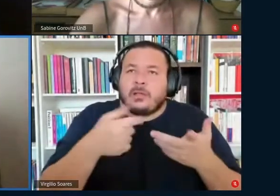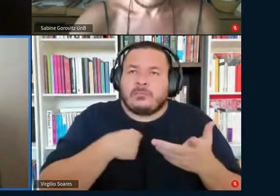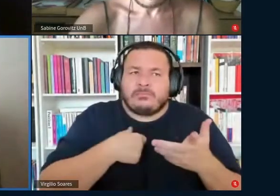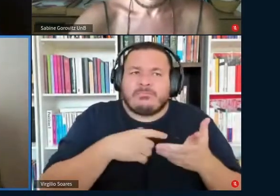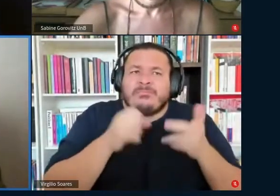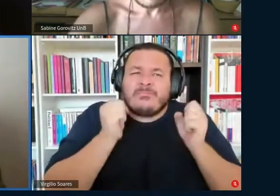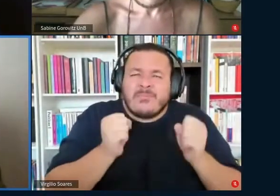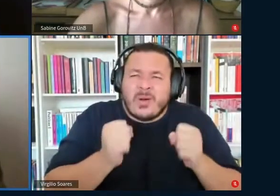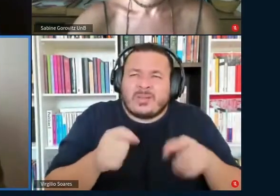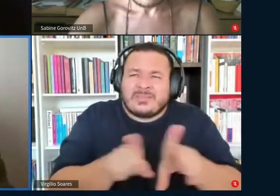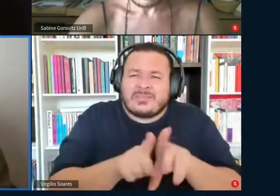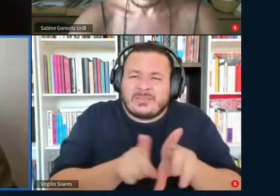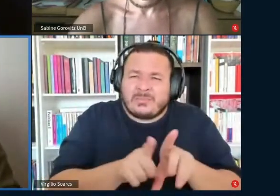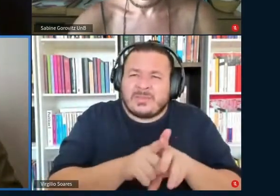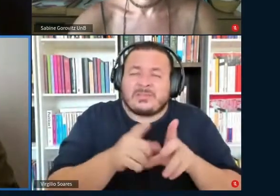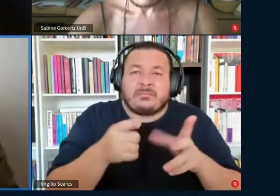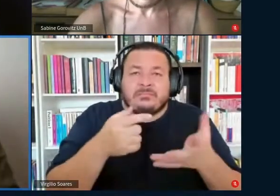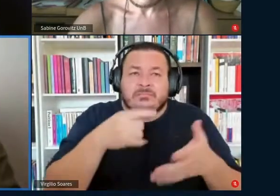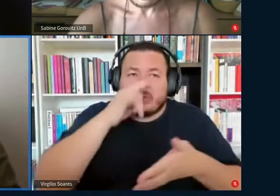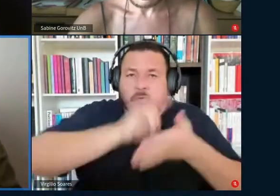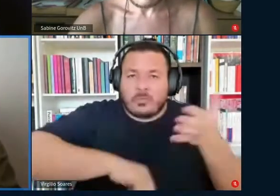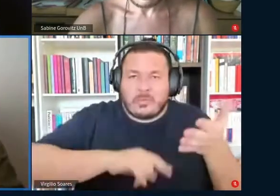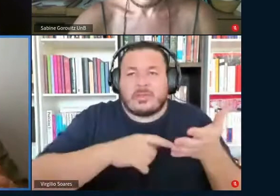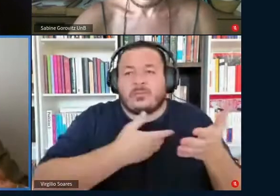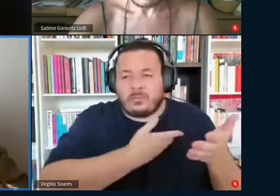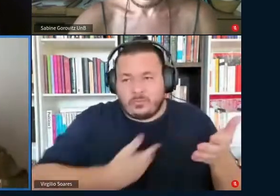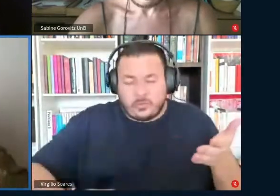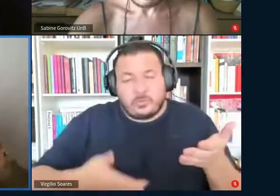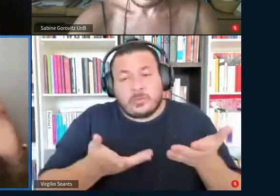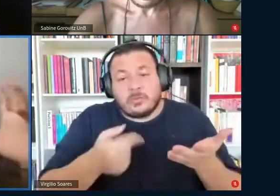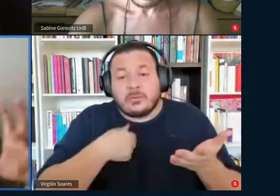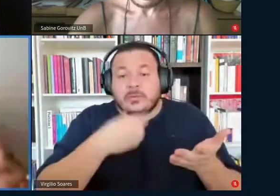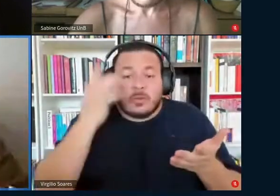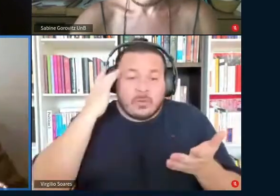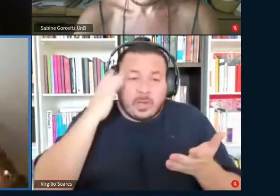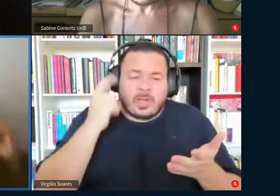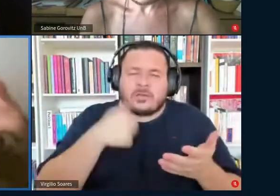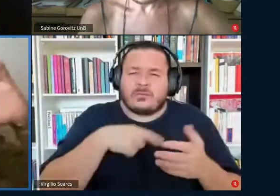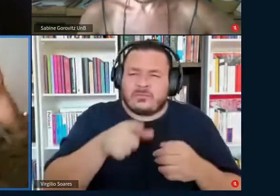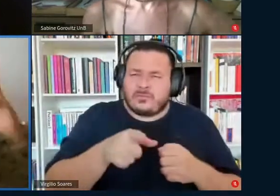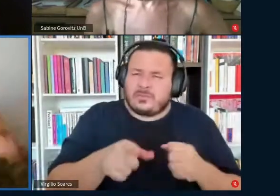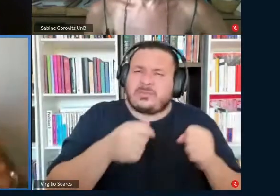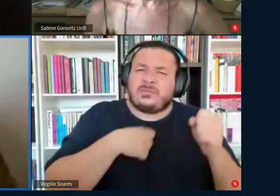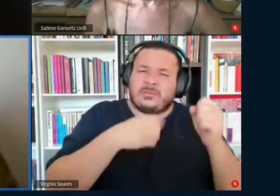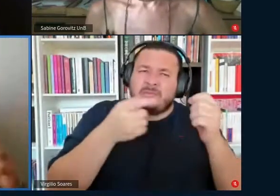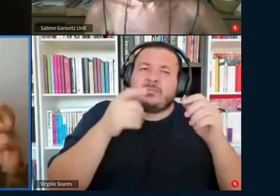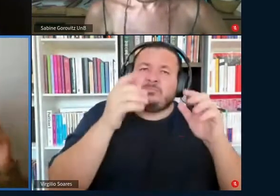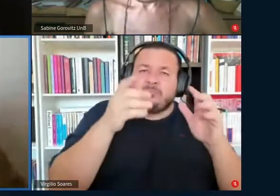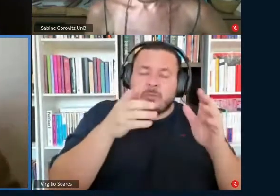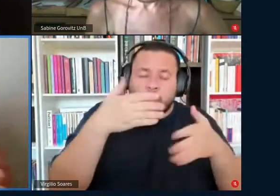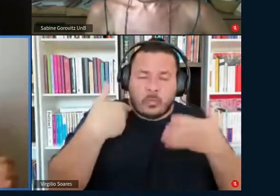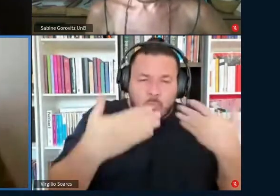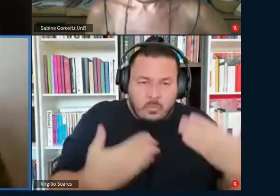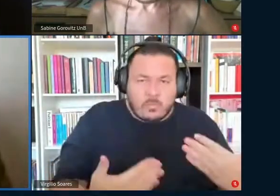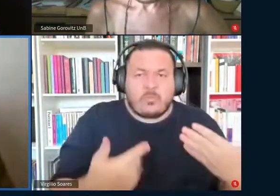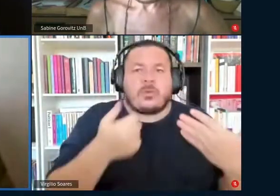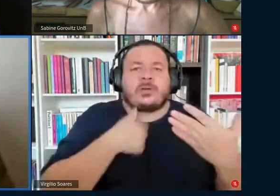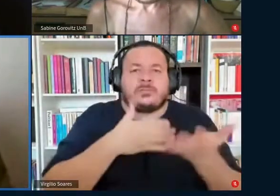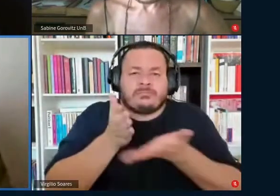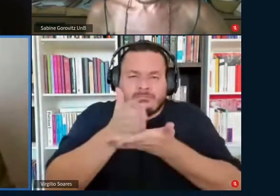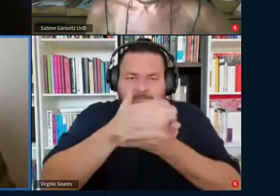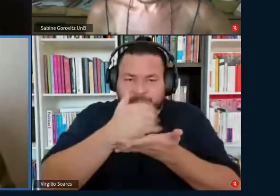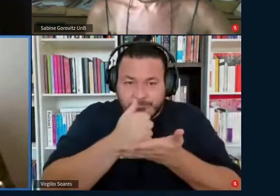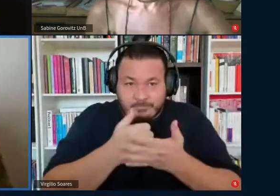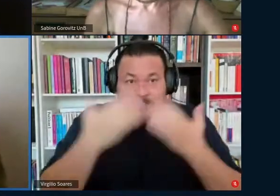discutir. Então, achei que a análise do edital você fez muito bem. Você foi conversando, você dividiu e você foi